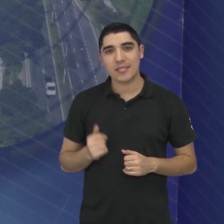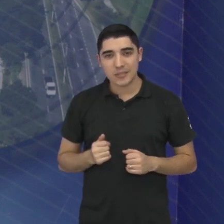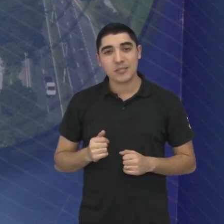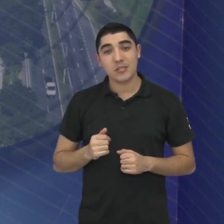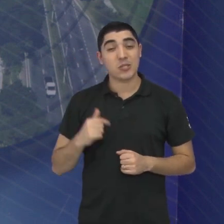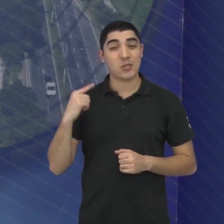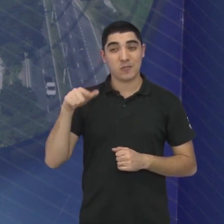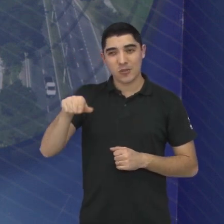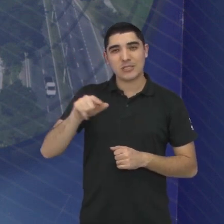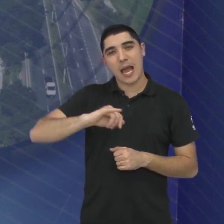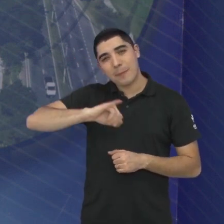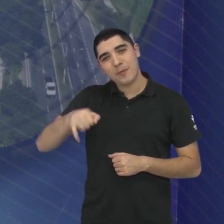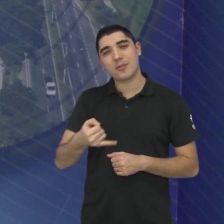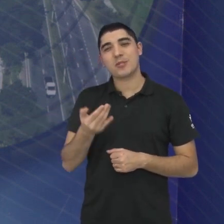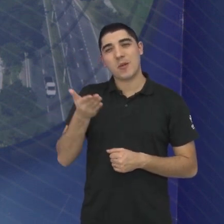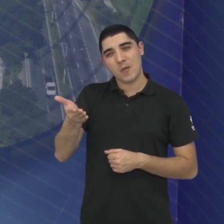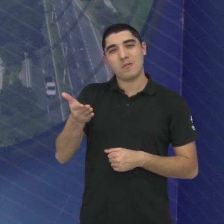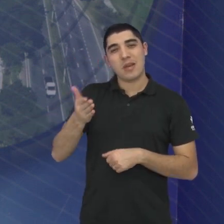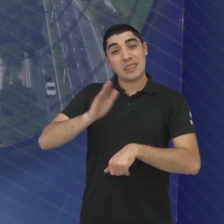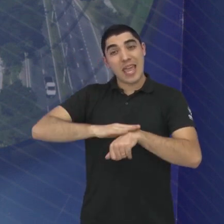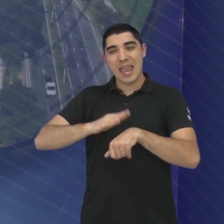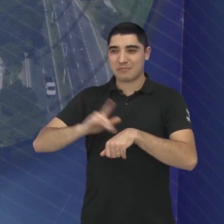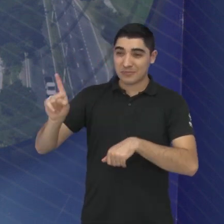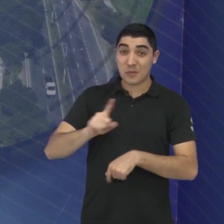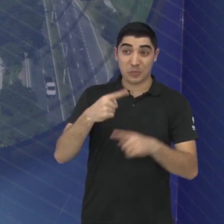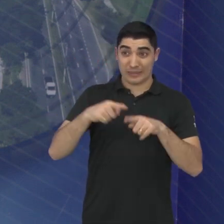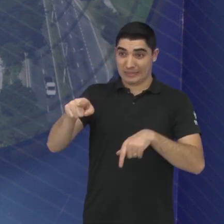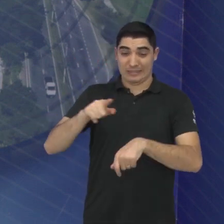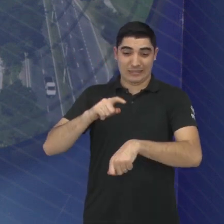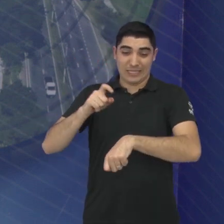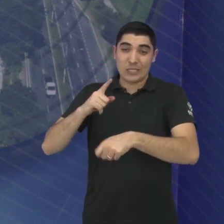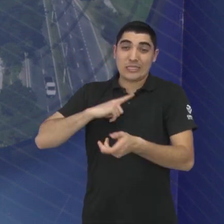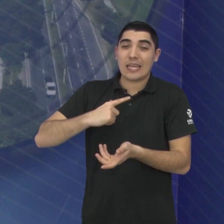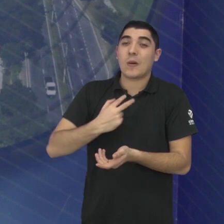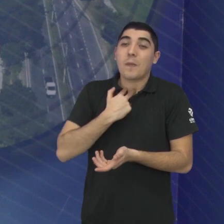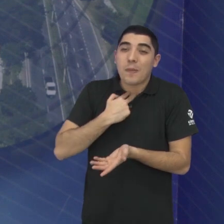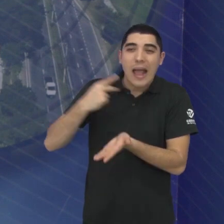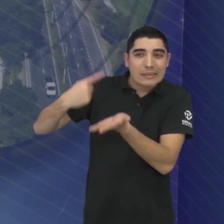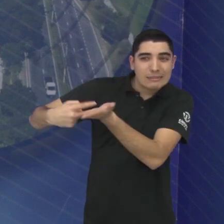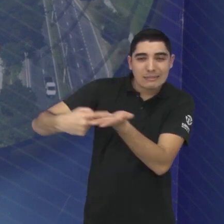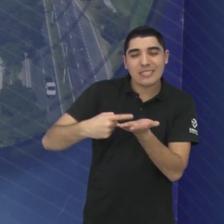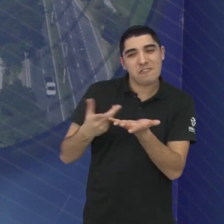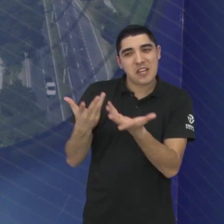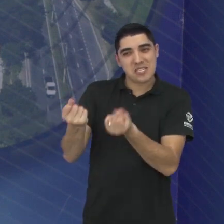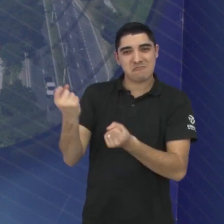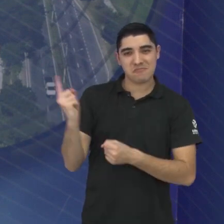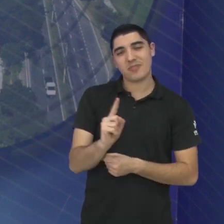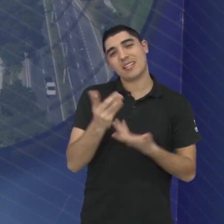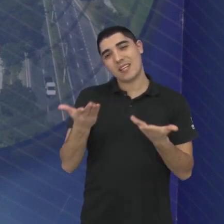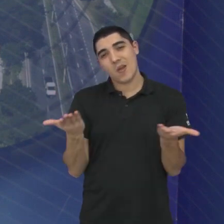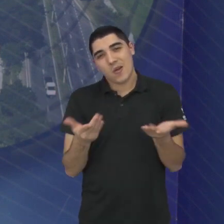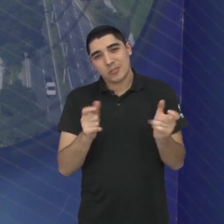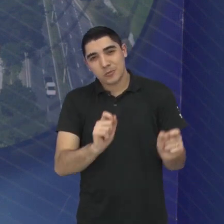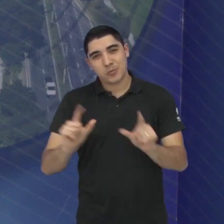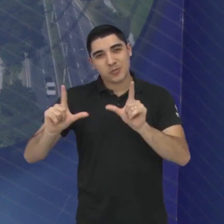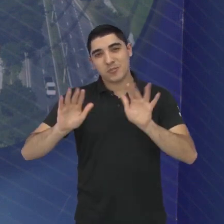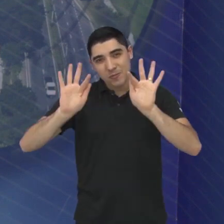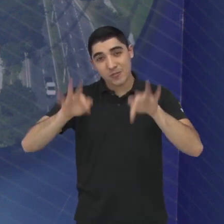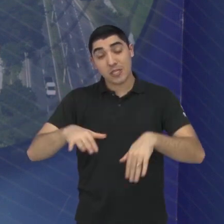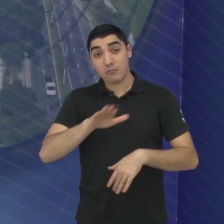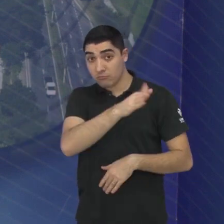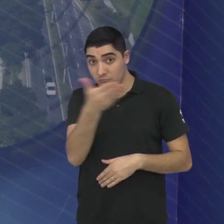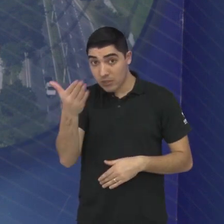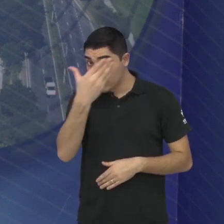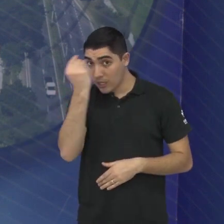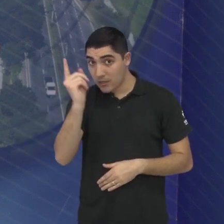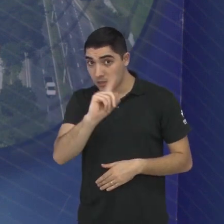muito obrigada por tirar um tempinho do seu tempo, né? Que é corrido, para conversar aqui com a gente. E é isso, o Diálogos da Cidade